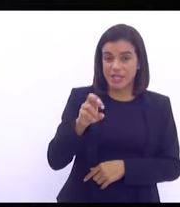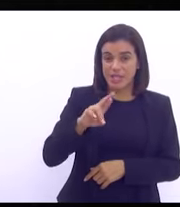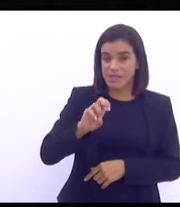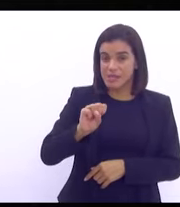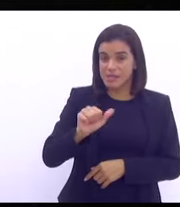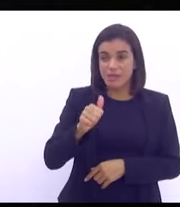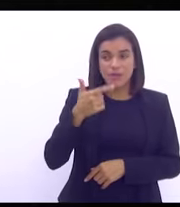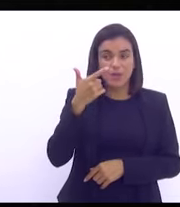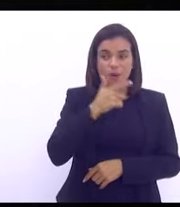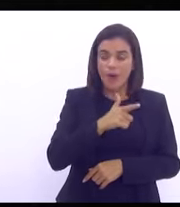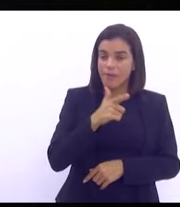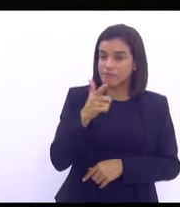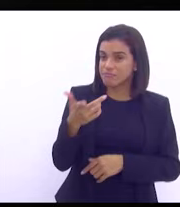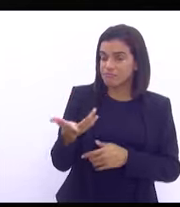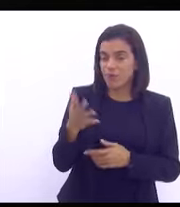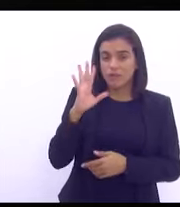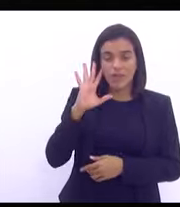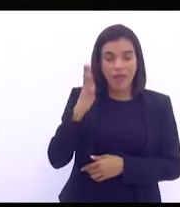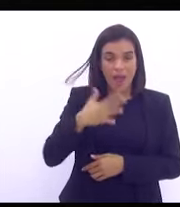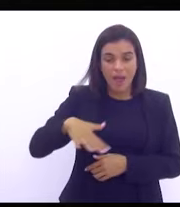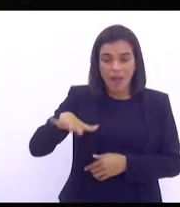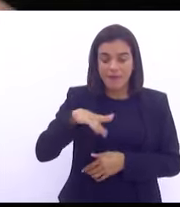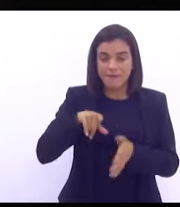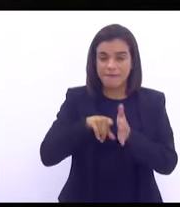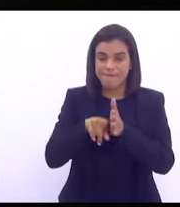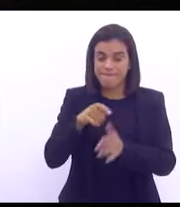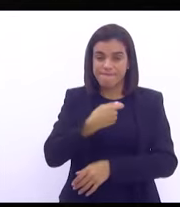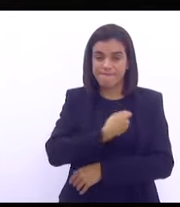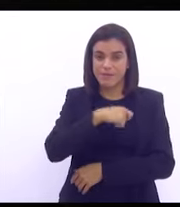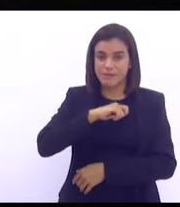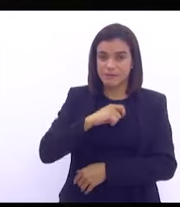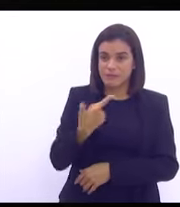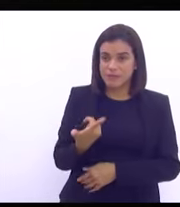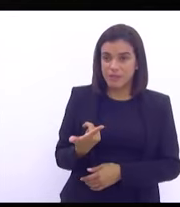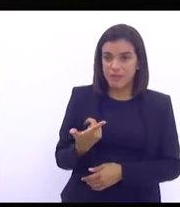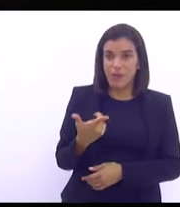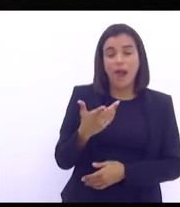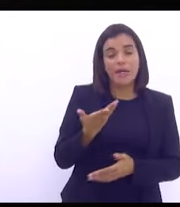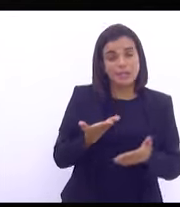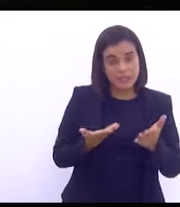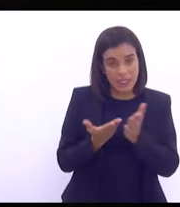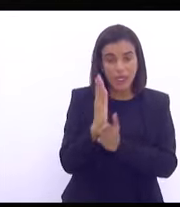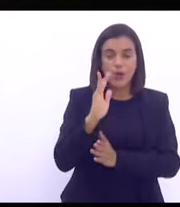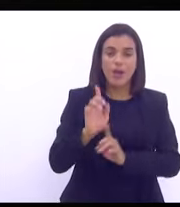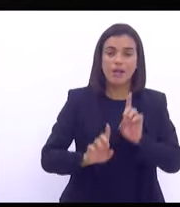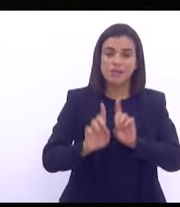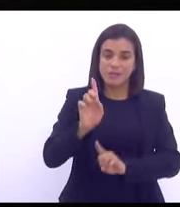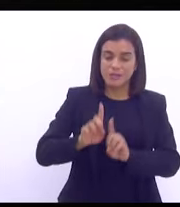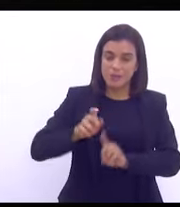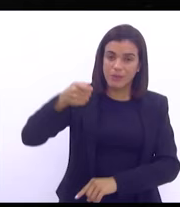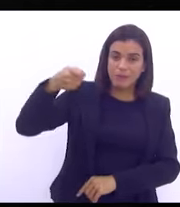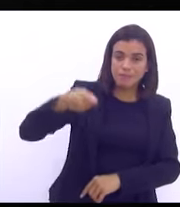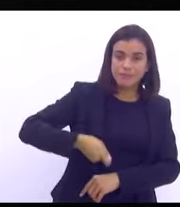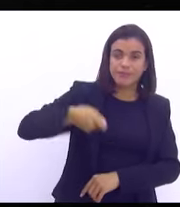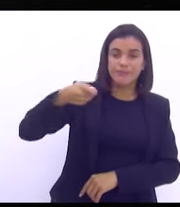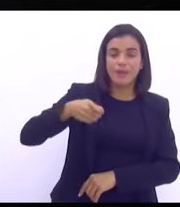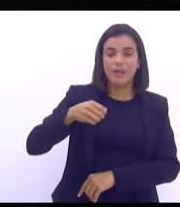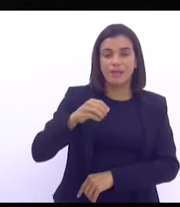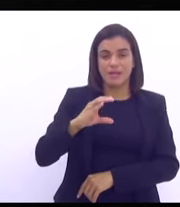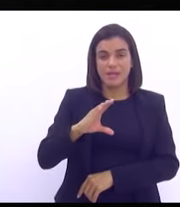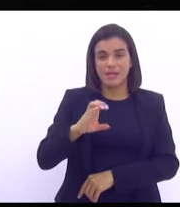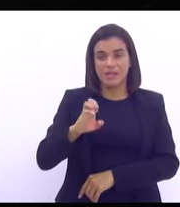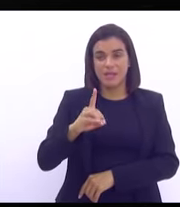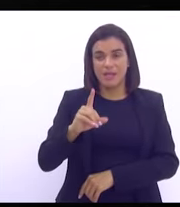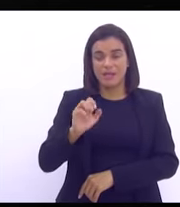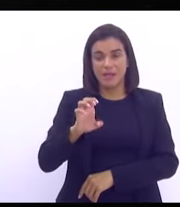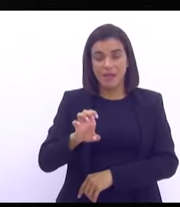atender na parte da fiscalização dessas concessionárias todas que ganhou a licitação do leilão da SEDAI. Elas não conseguem colocar